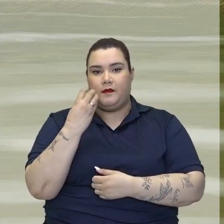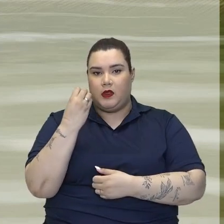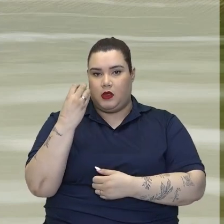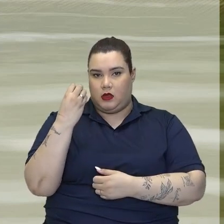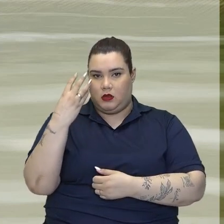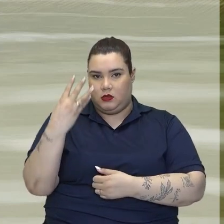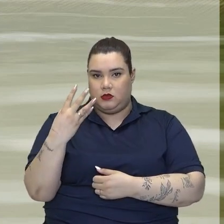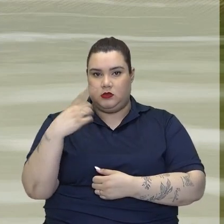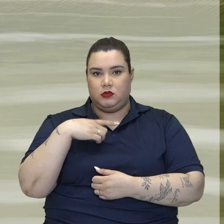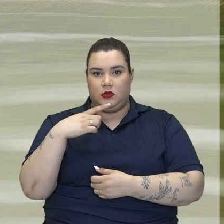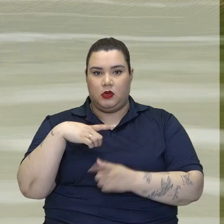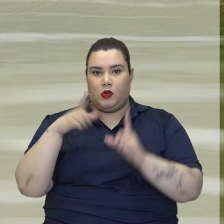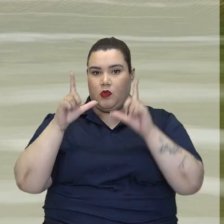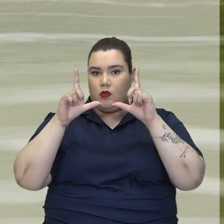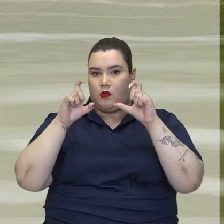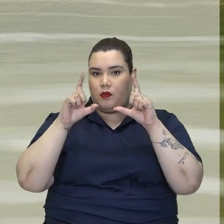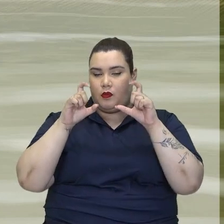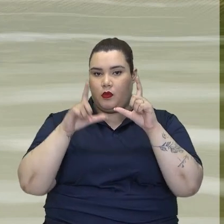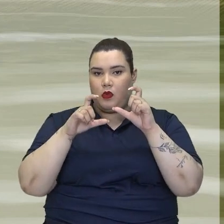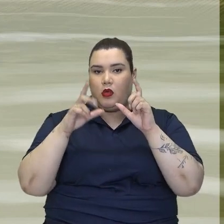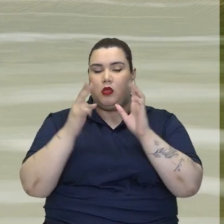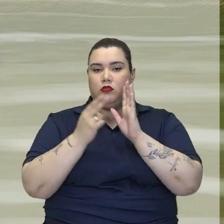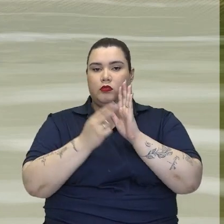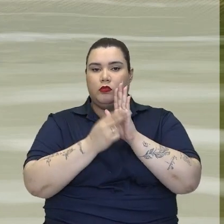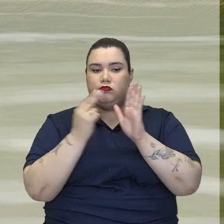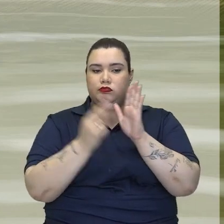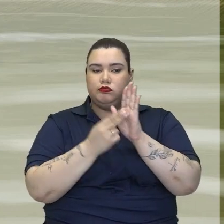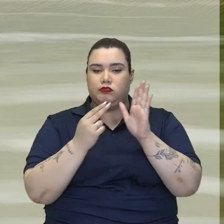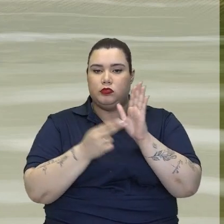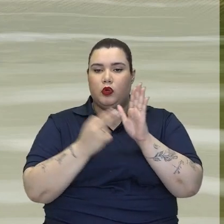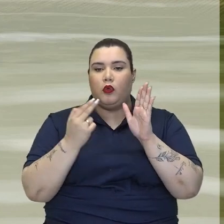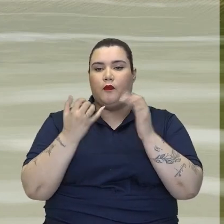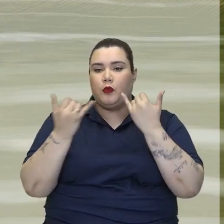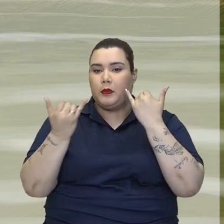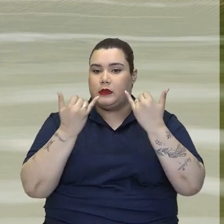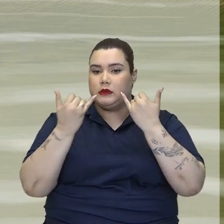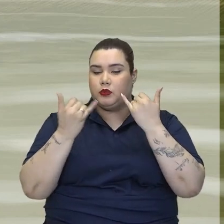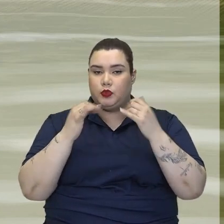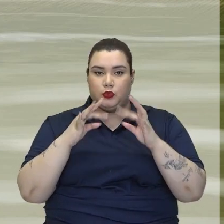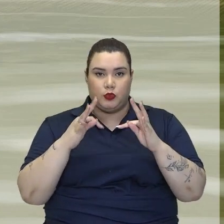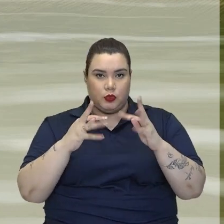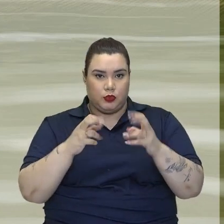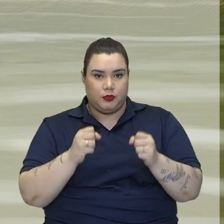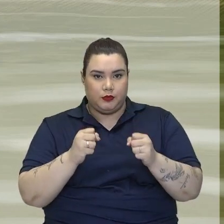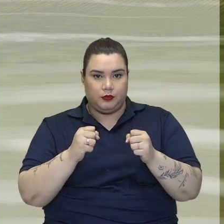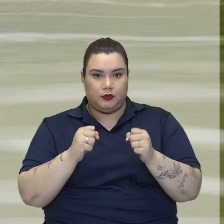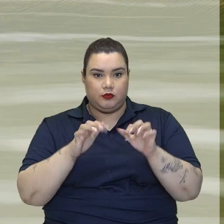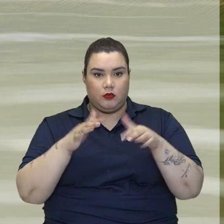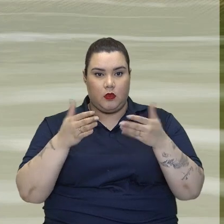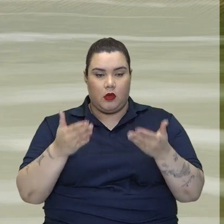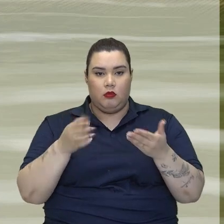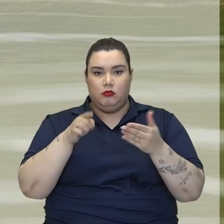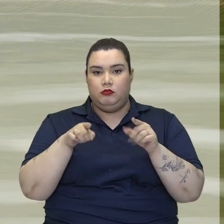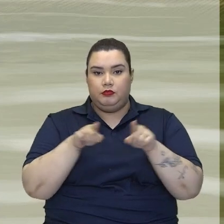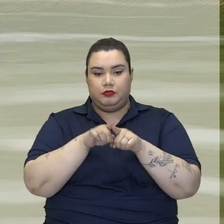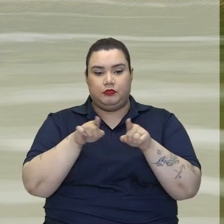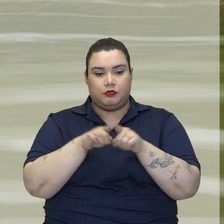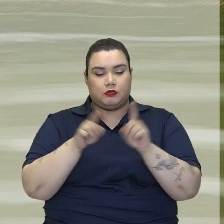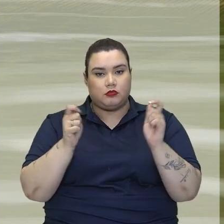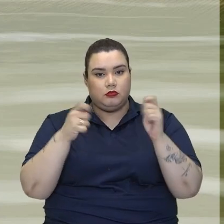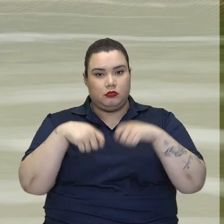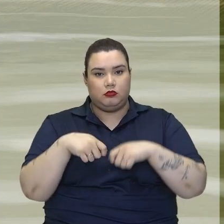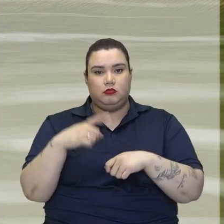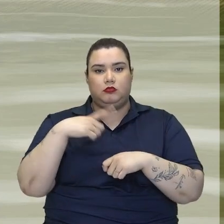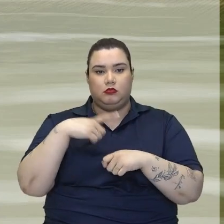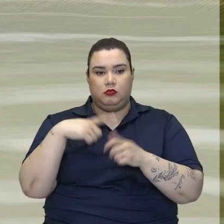passaporte, tem aqui minha foto, tem meus dados, tem tudo meu. E você também, com certeza, tem